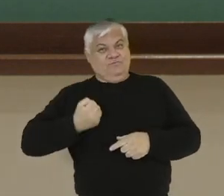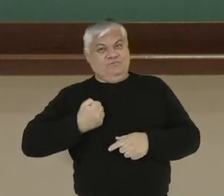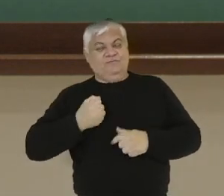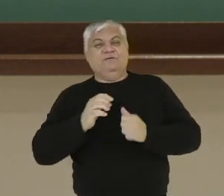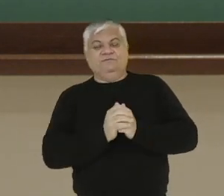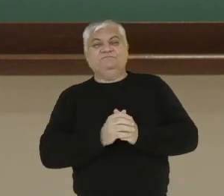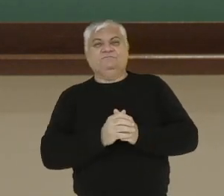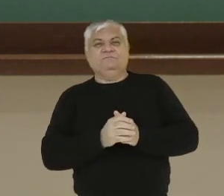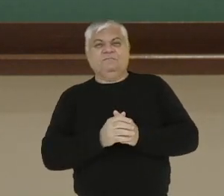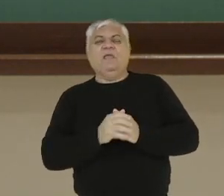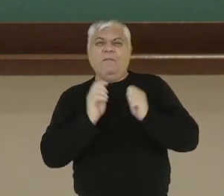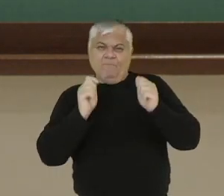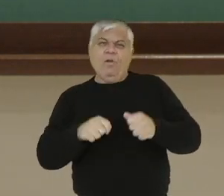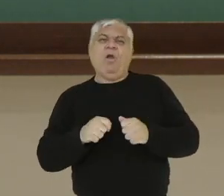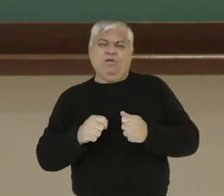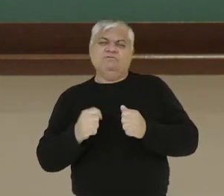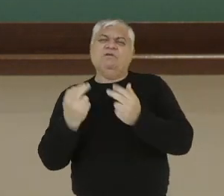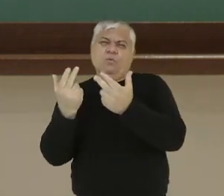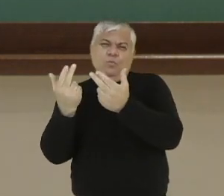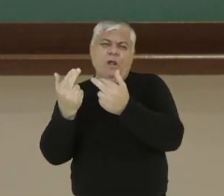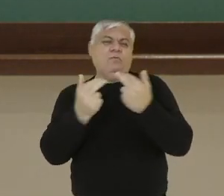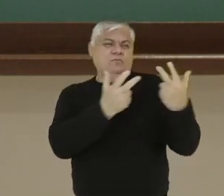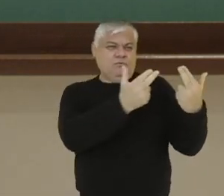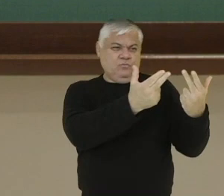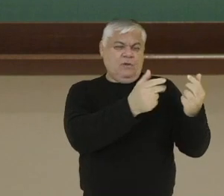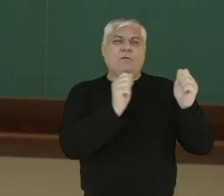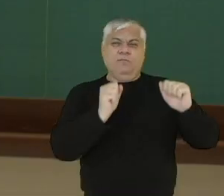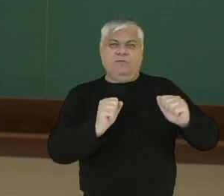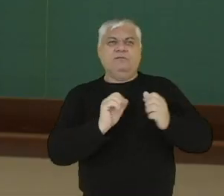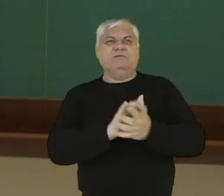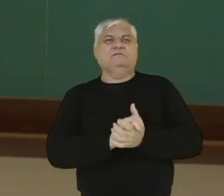ter repetição, ok? Vamos conferir então.